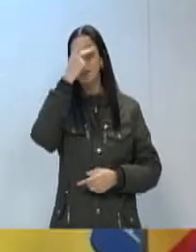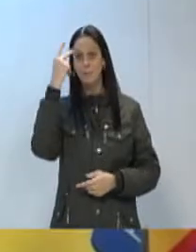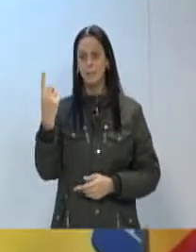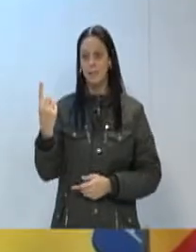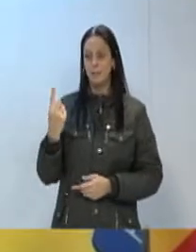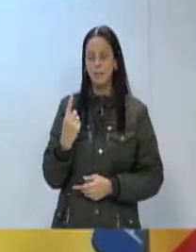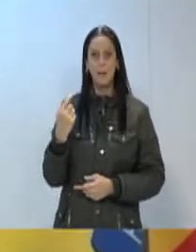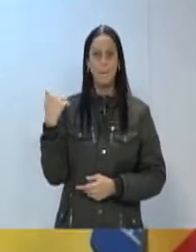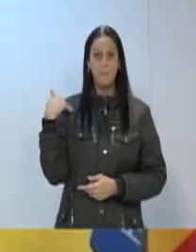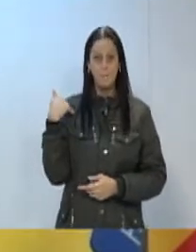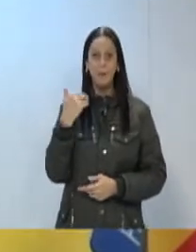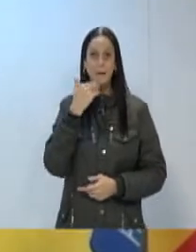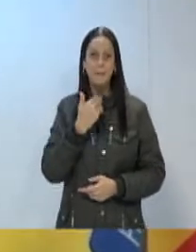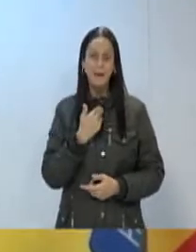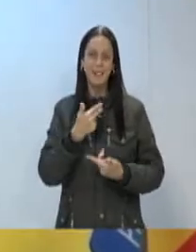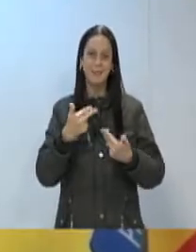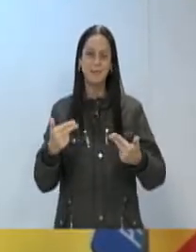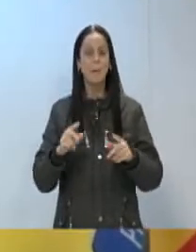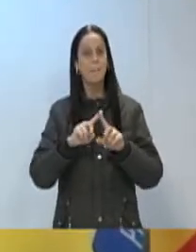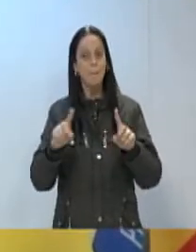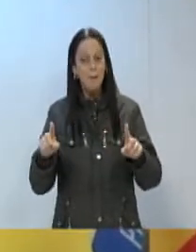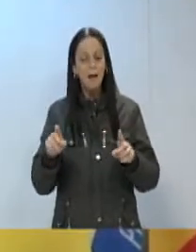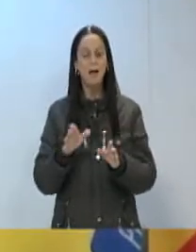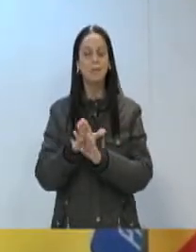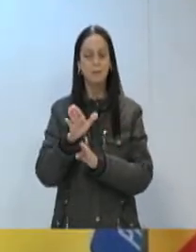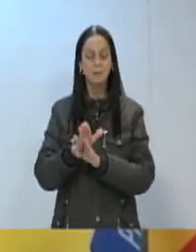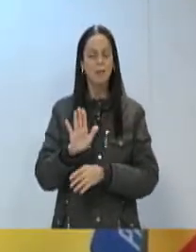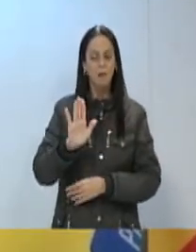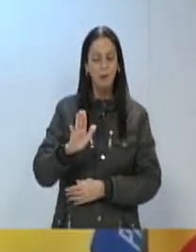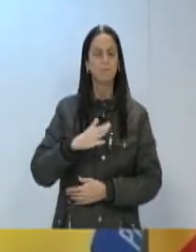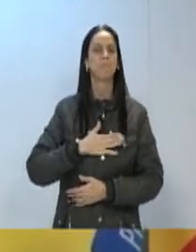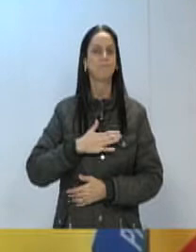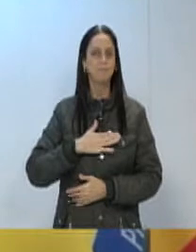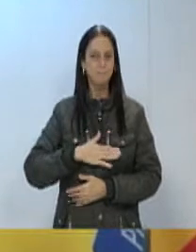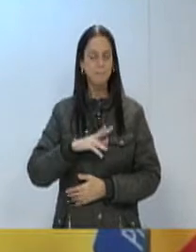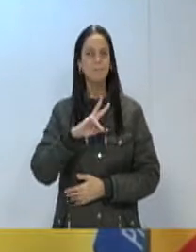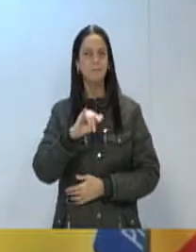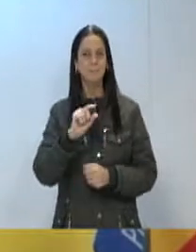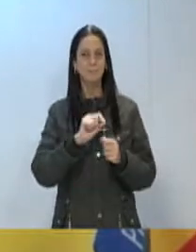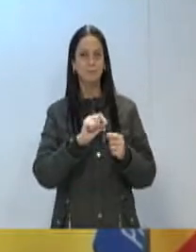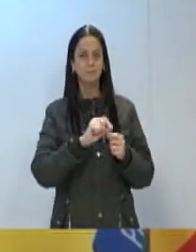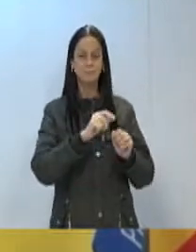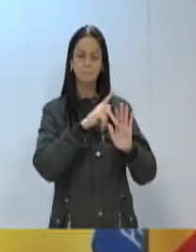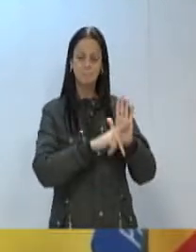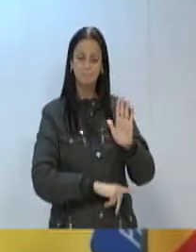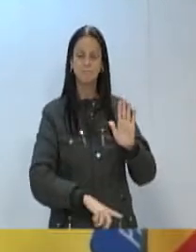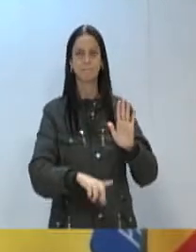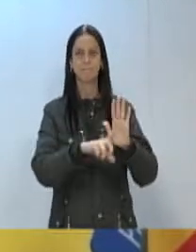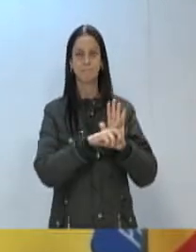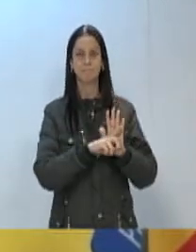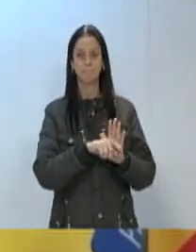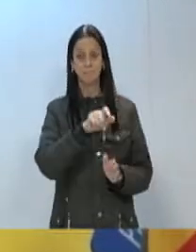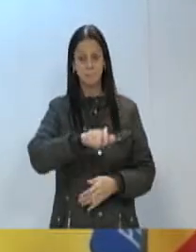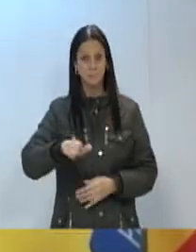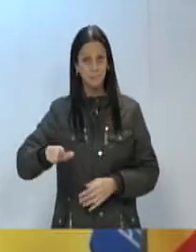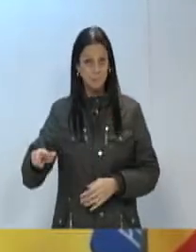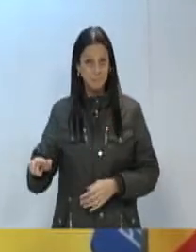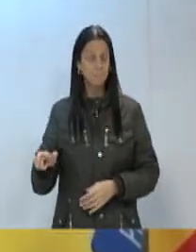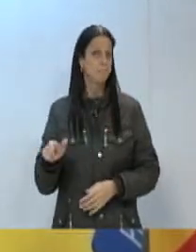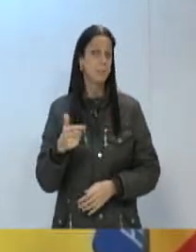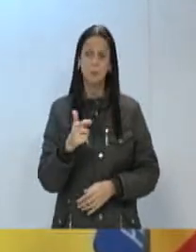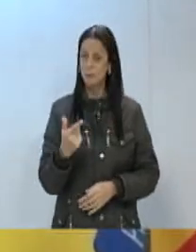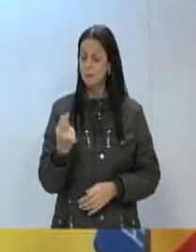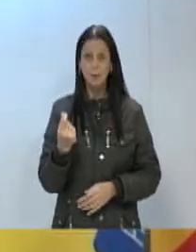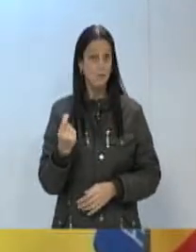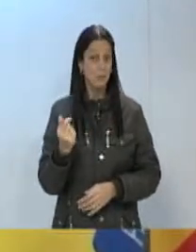enfim mas eu disse a ele que faria muito mais do que isso que procure um projeto de lei para que as pessoas que